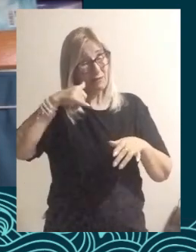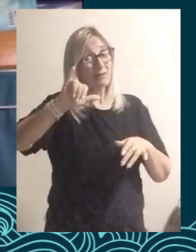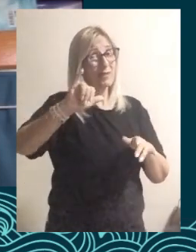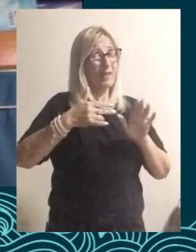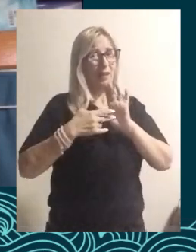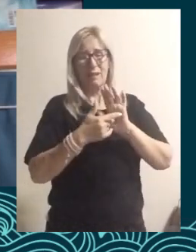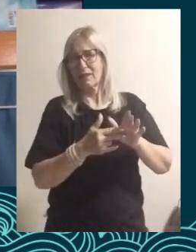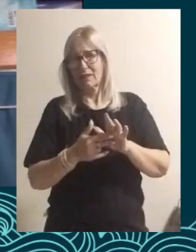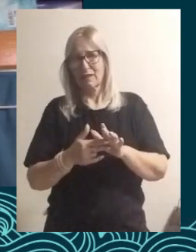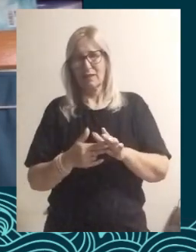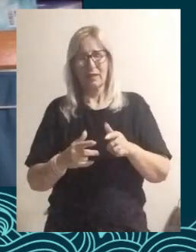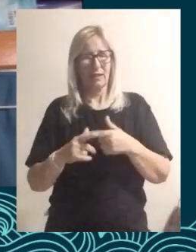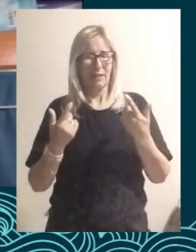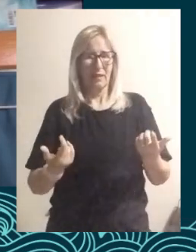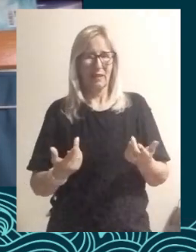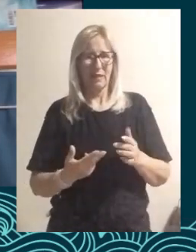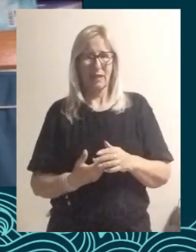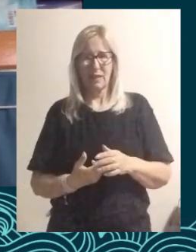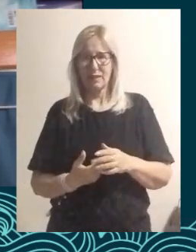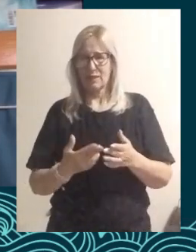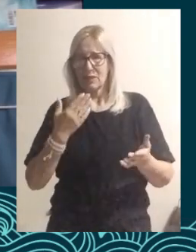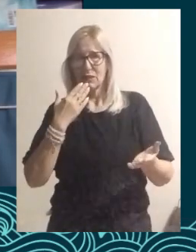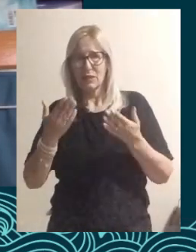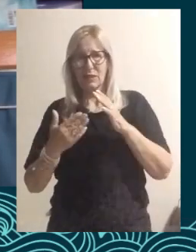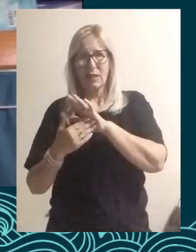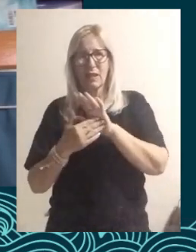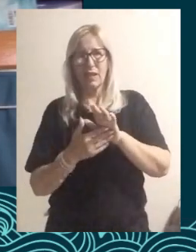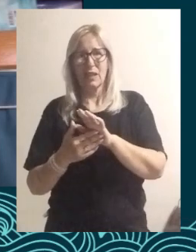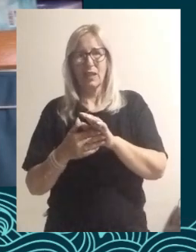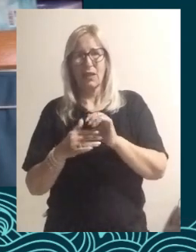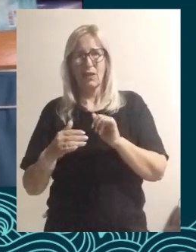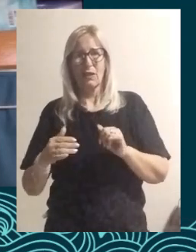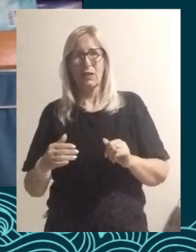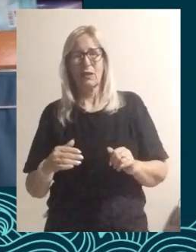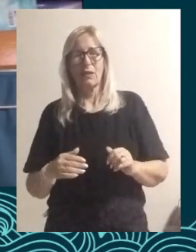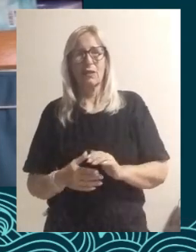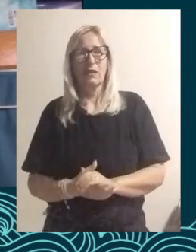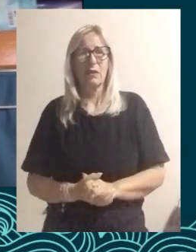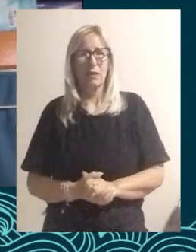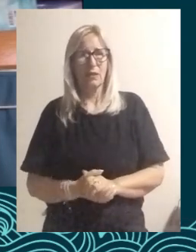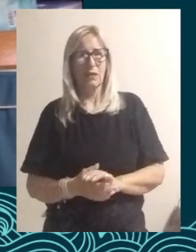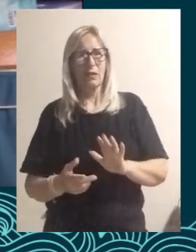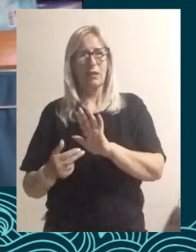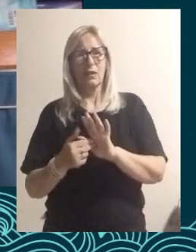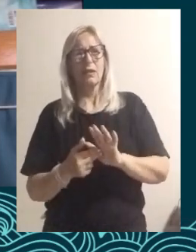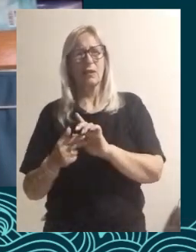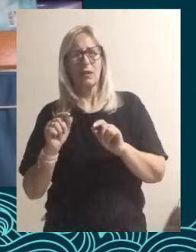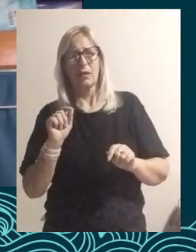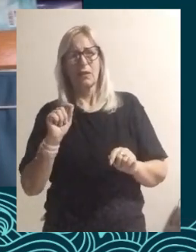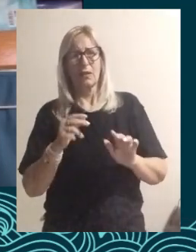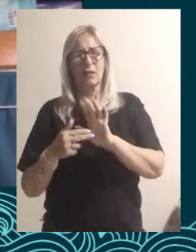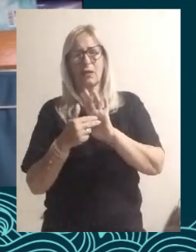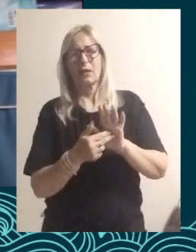são maneiras que existem da Legal. publicidade, está sempre sugando